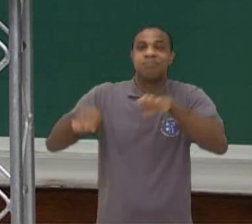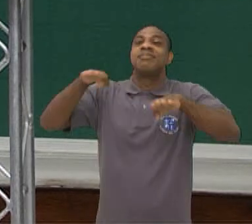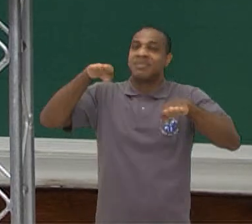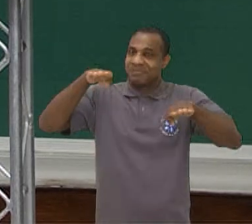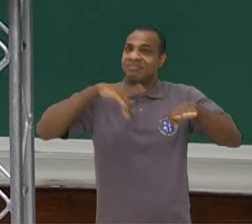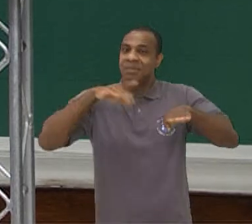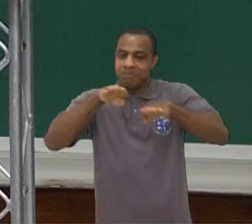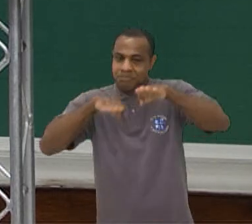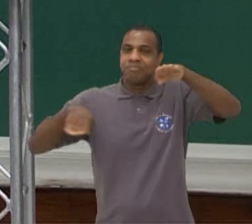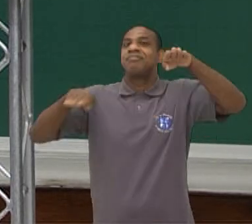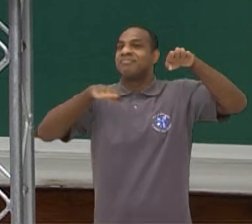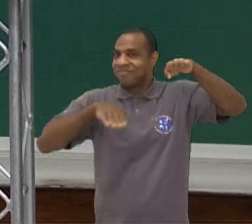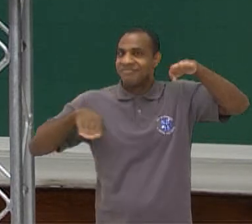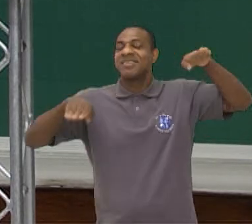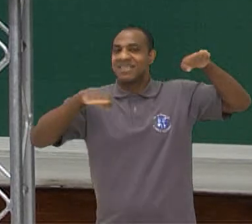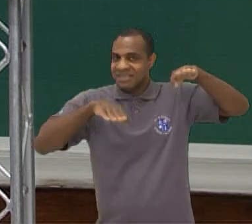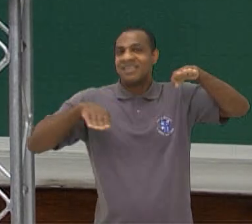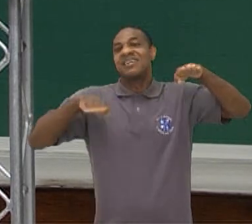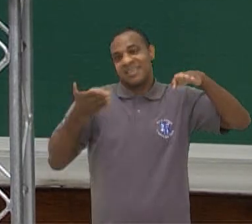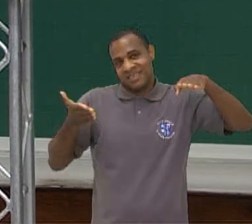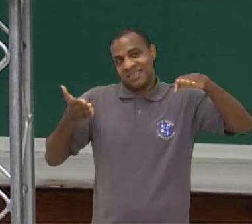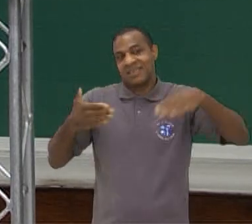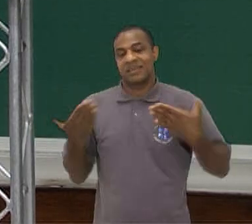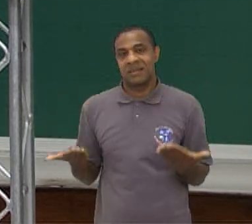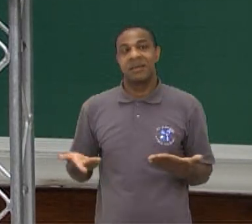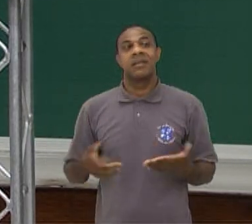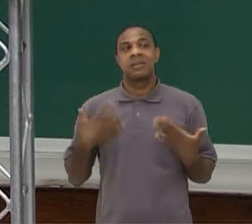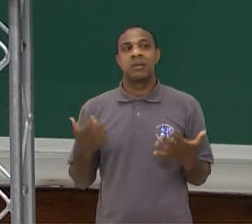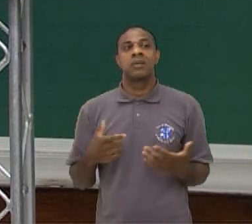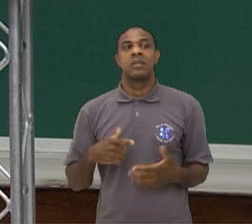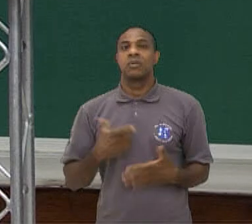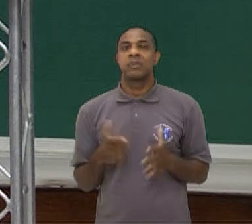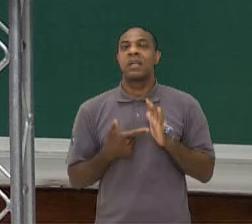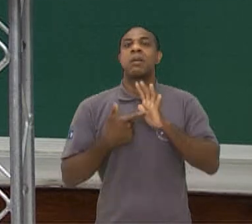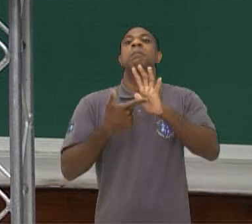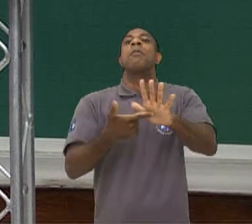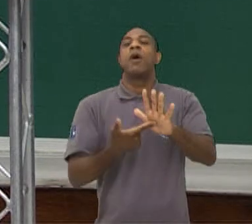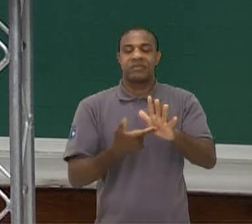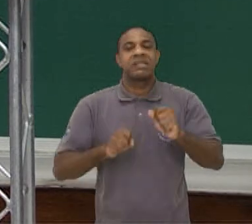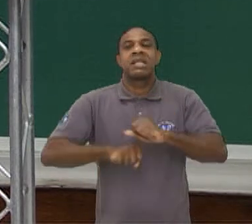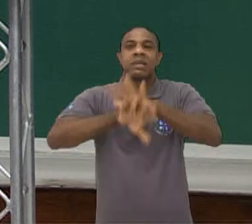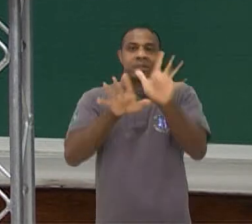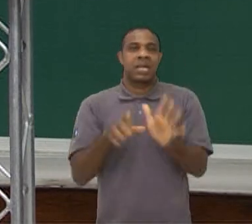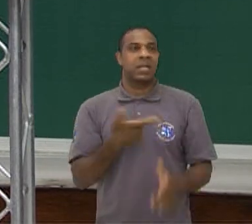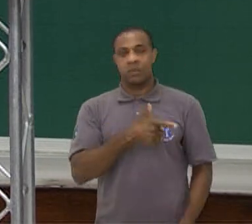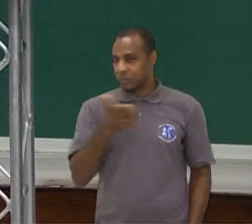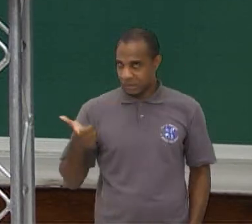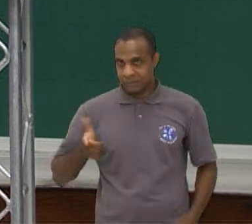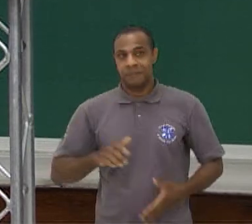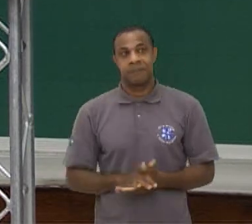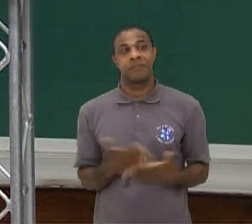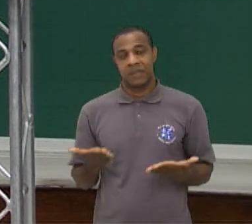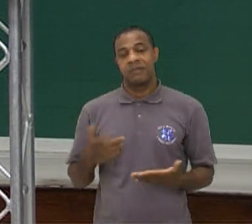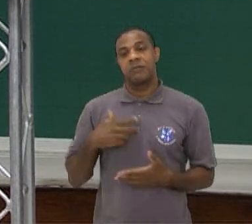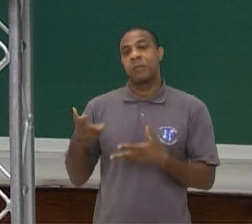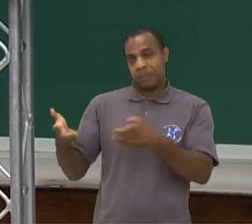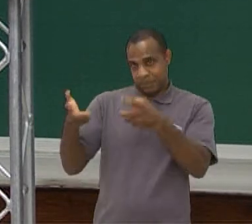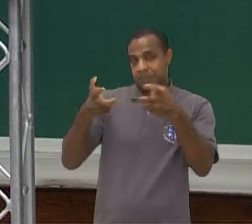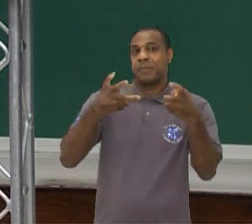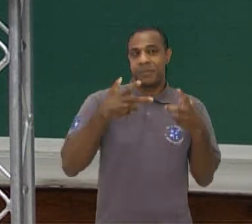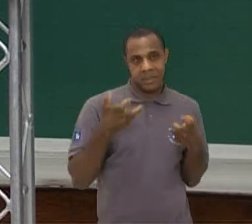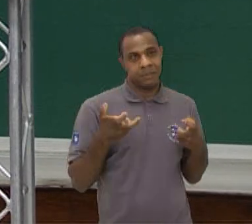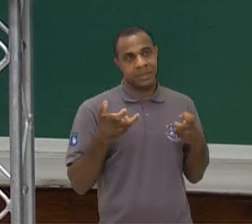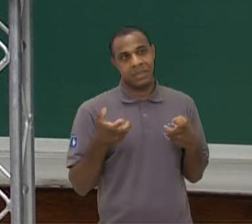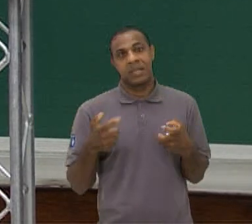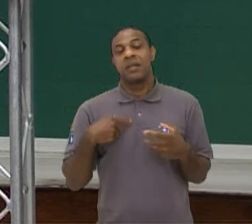ela estruturar toda a sociedade, ela não está posta na mesa claramente para todo mundo. A gente pode ver pela nossa